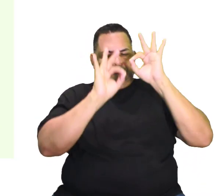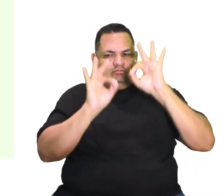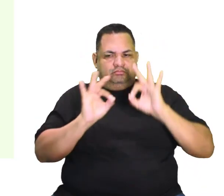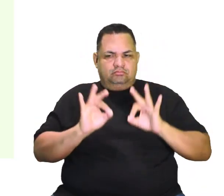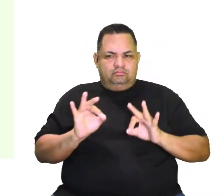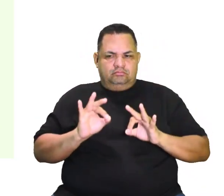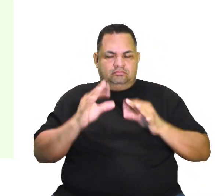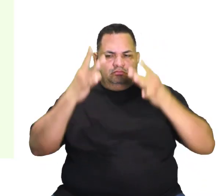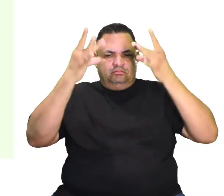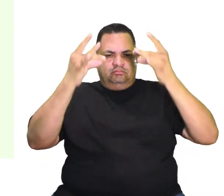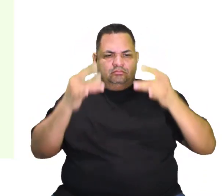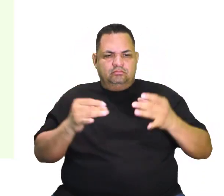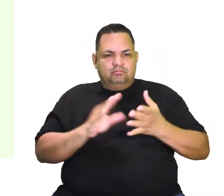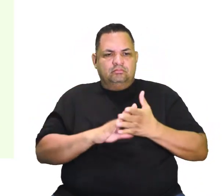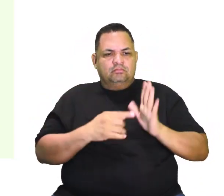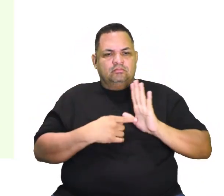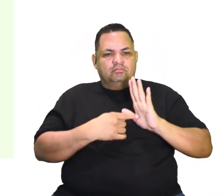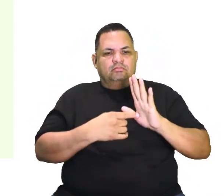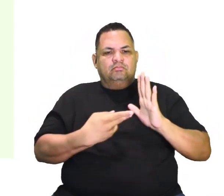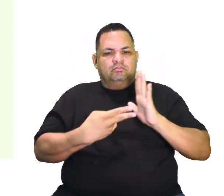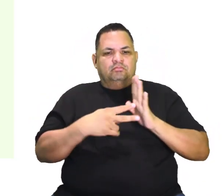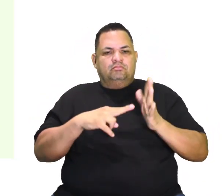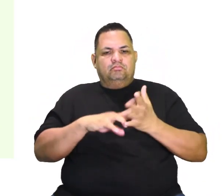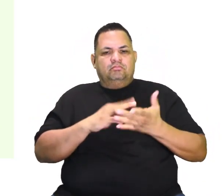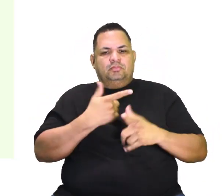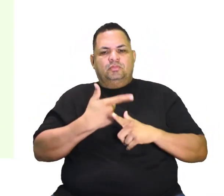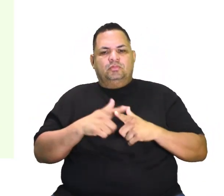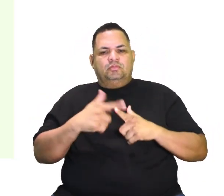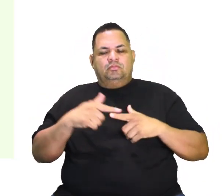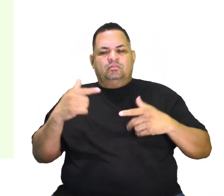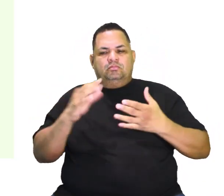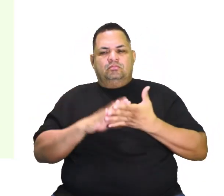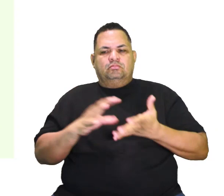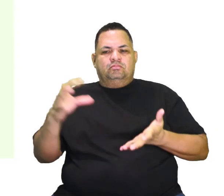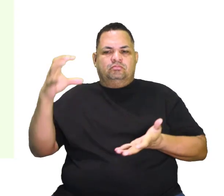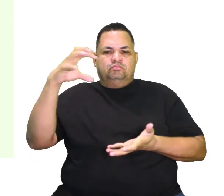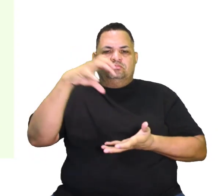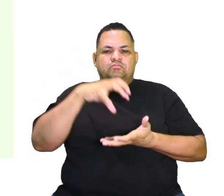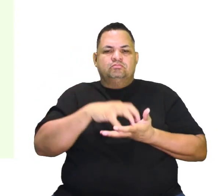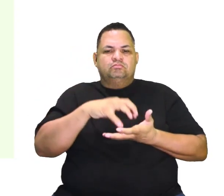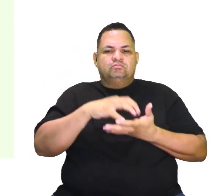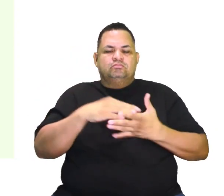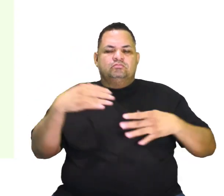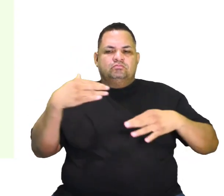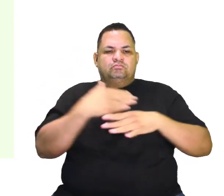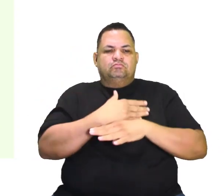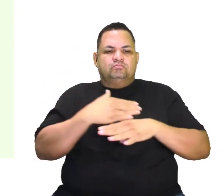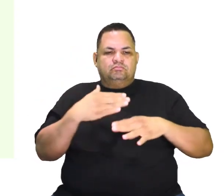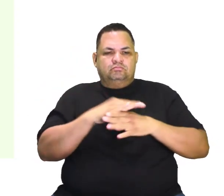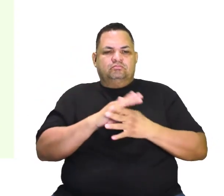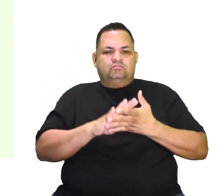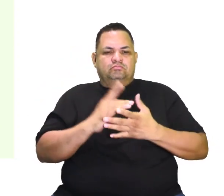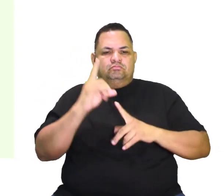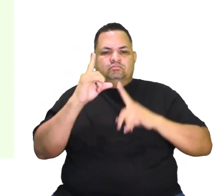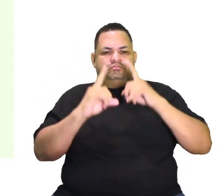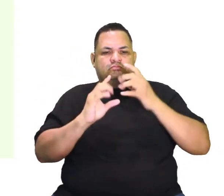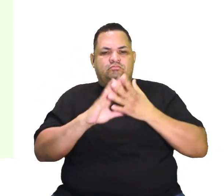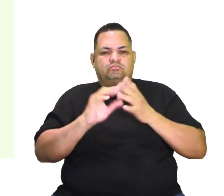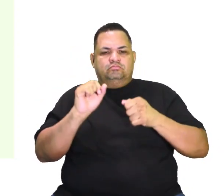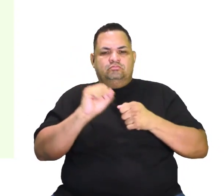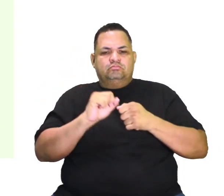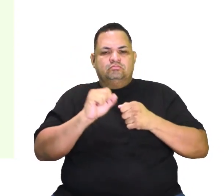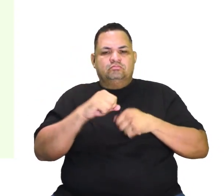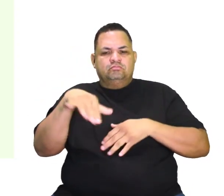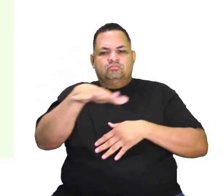traços, trazer significado ao caos nos centros urbanos. A expressão do grafite é feita